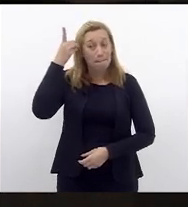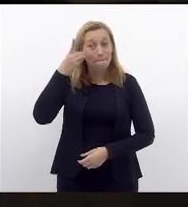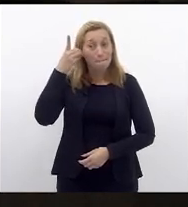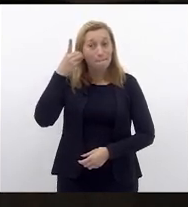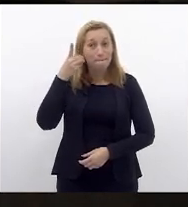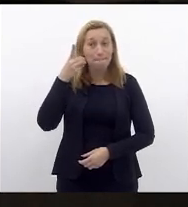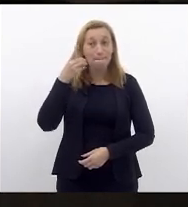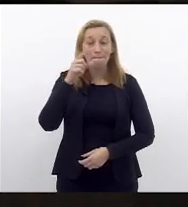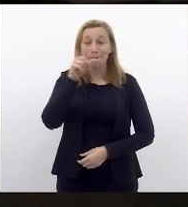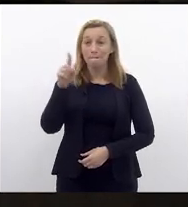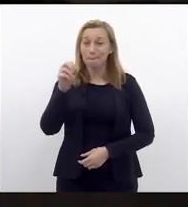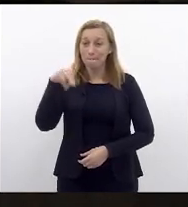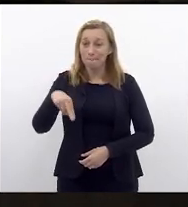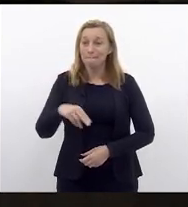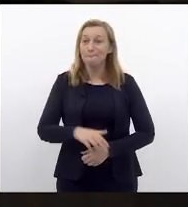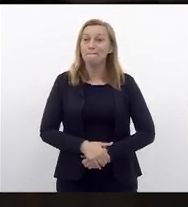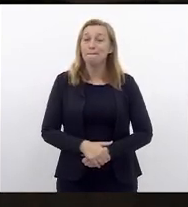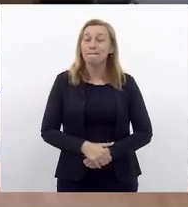Deputada Zeidan.